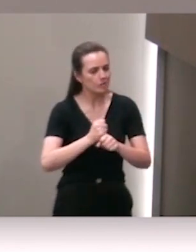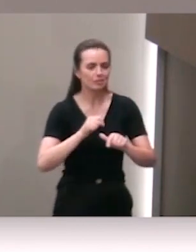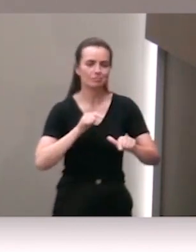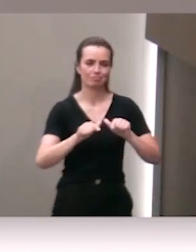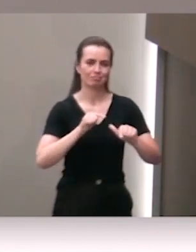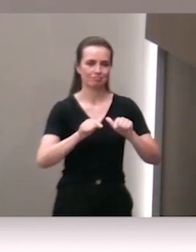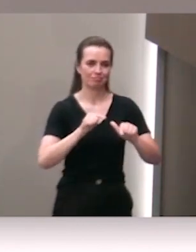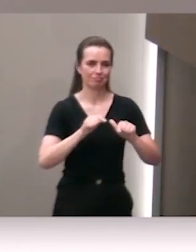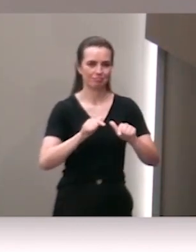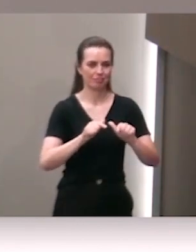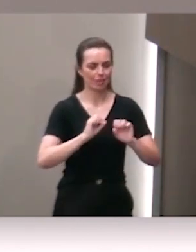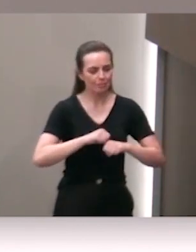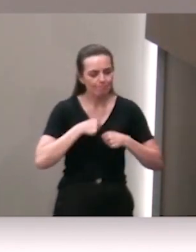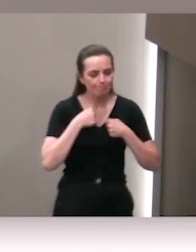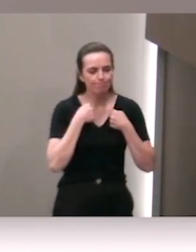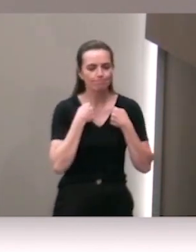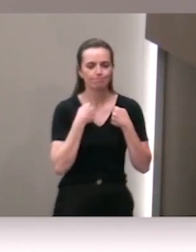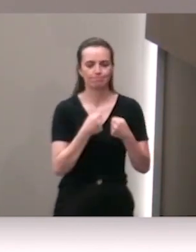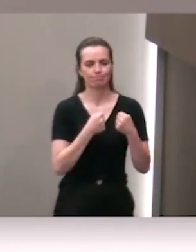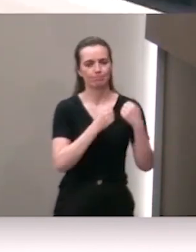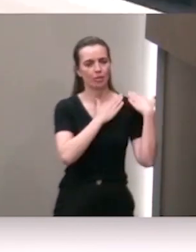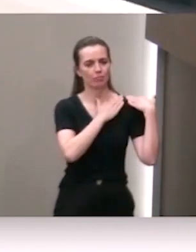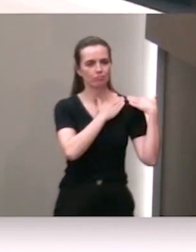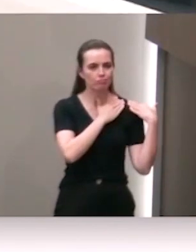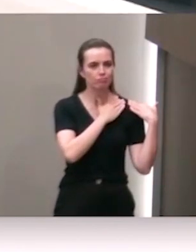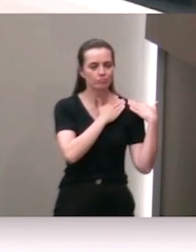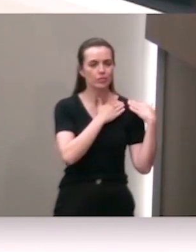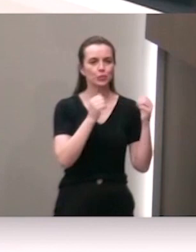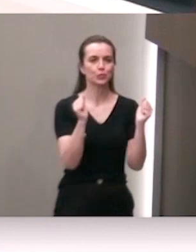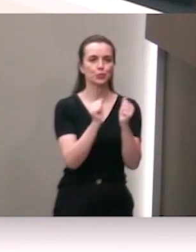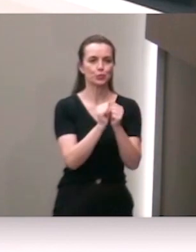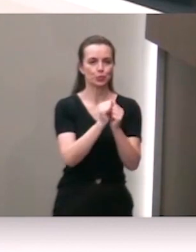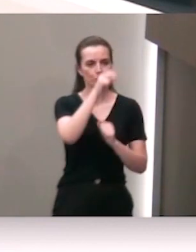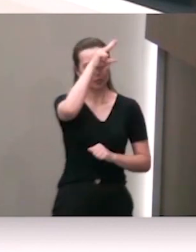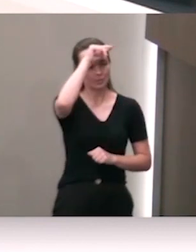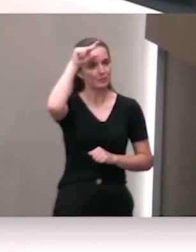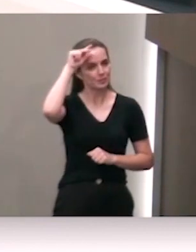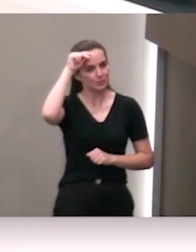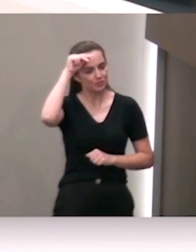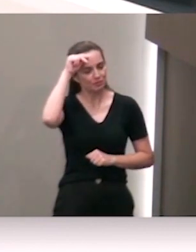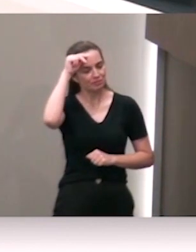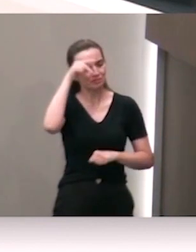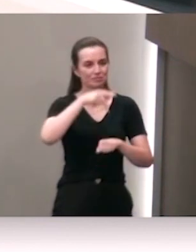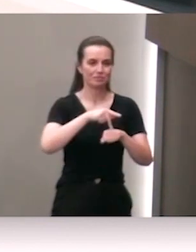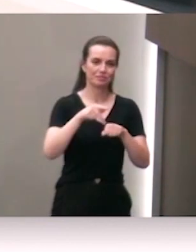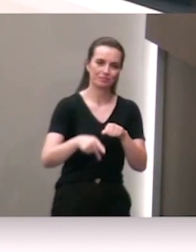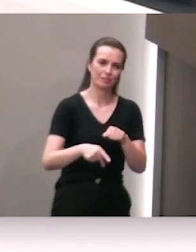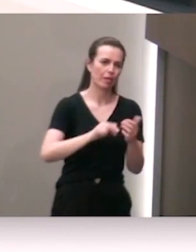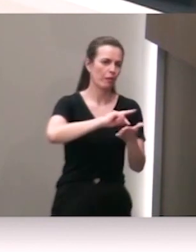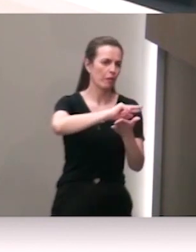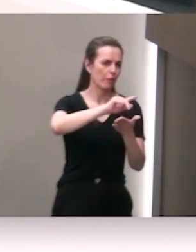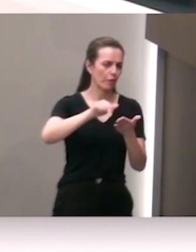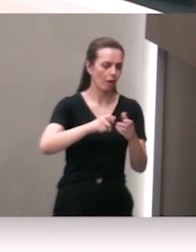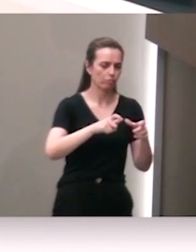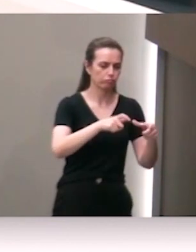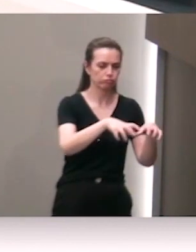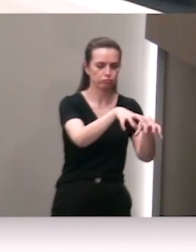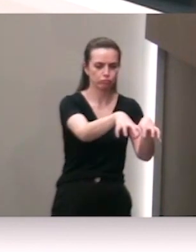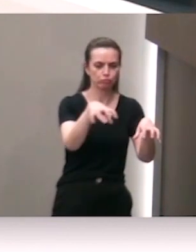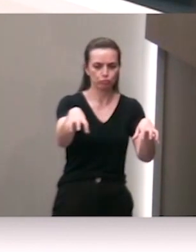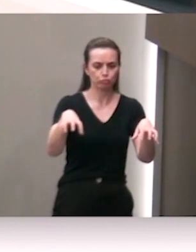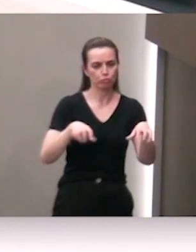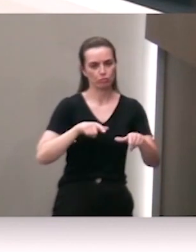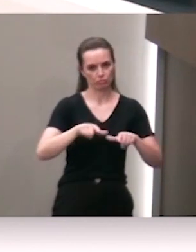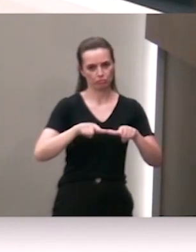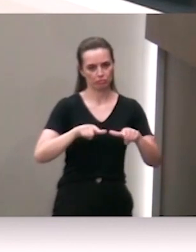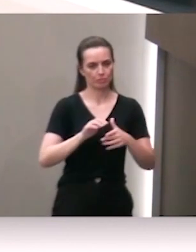suas funções dentro da Prefeitura Municipal de Passo Fundo, nos diversos setores de trabalho. Servidor público